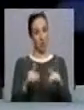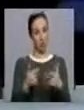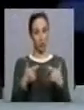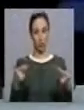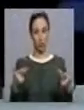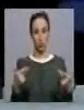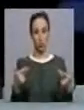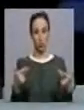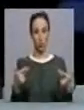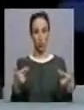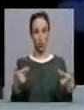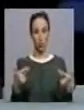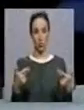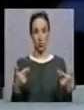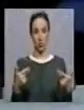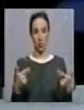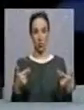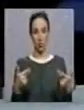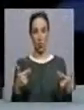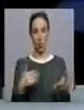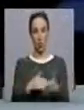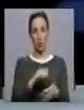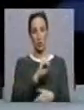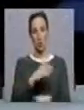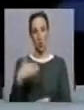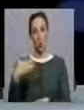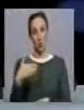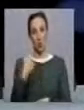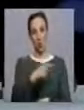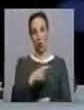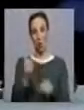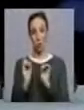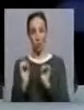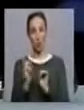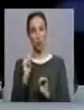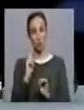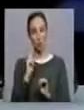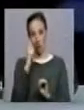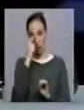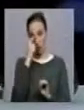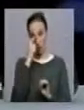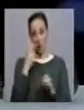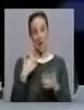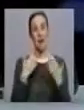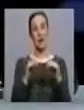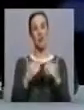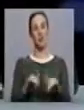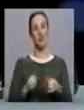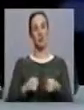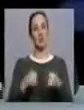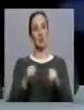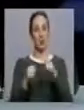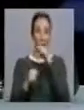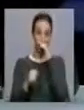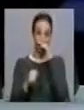código binário dizer em zeros e uns em que está e não saem à vários níveis de ansiedade e ele nós